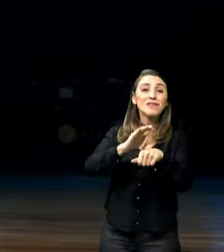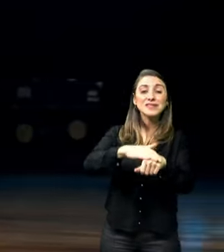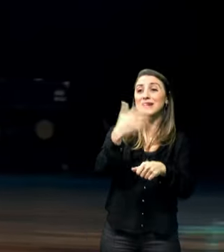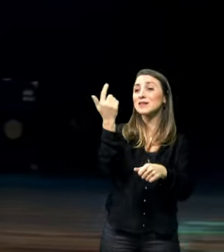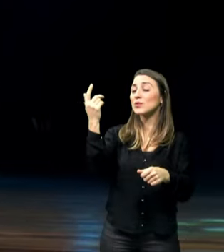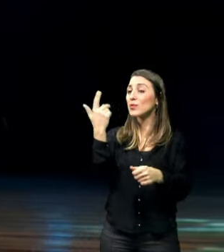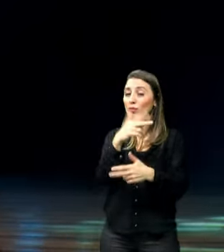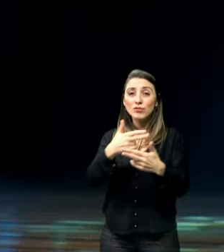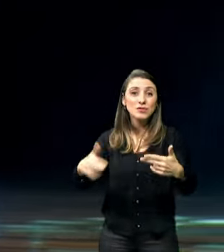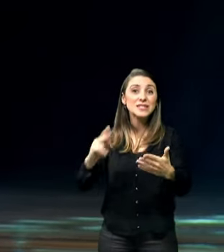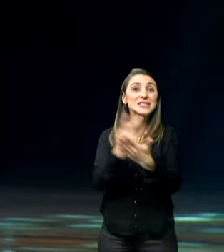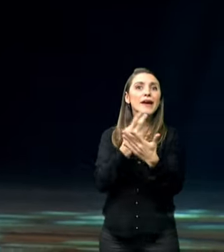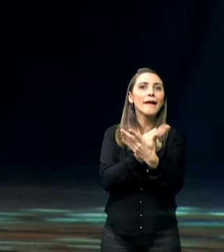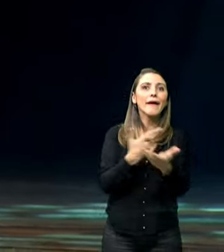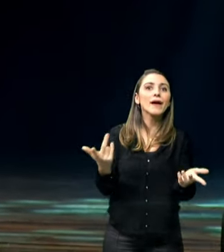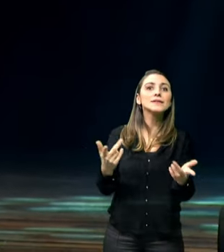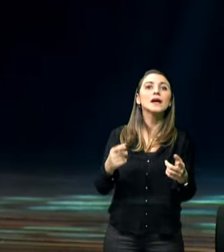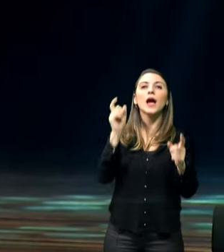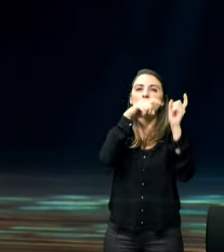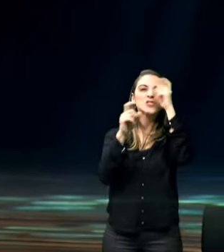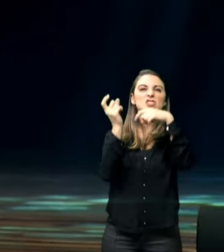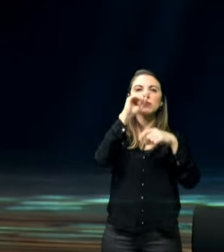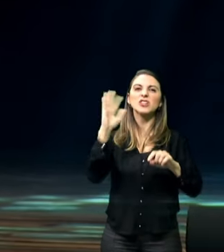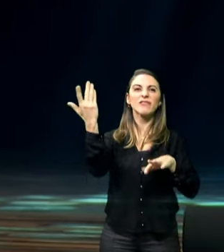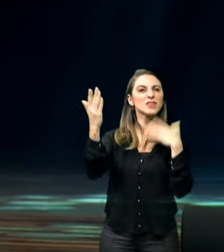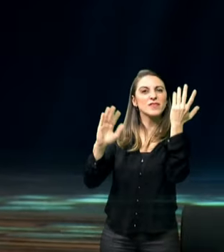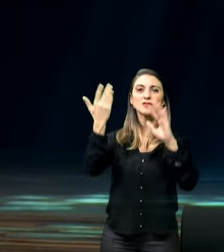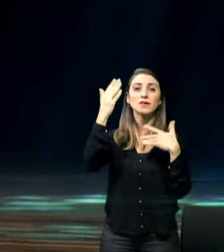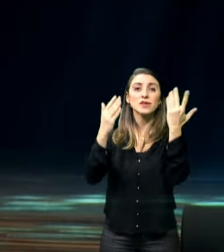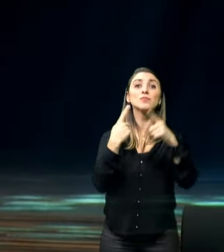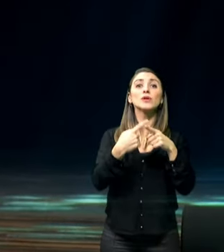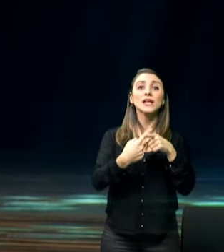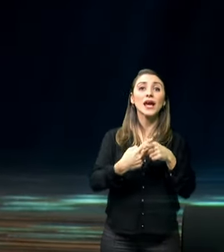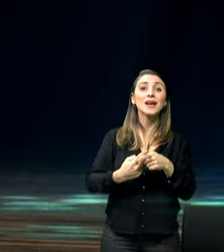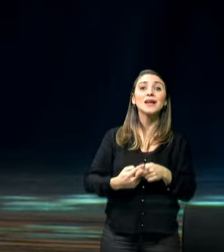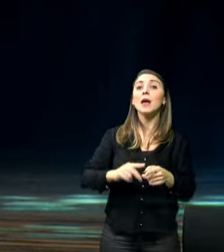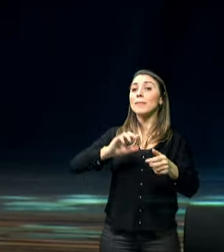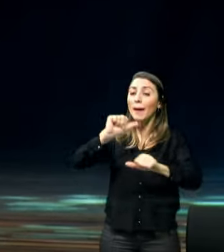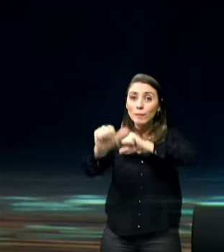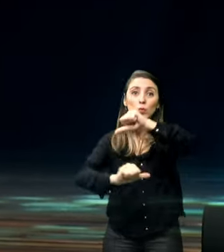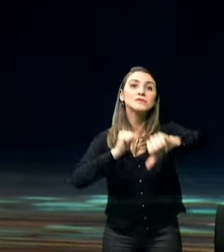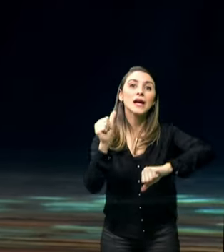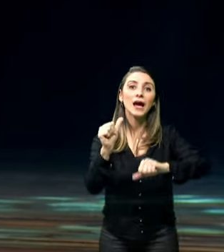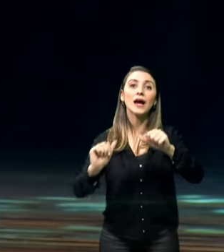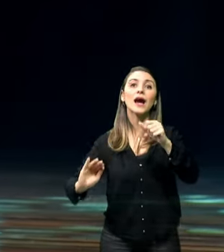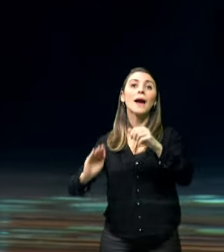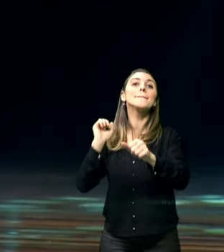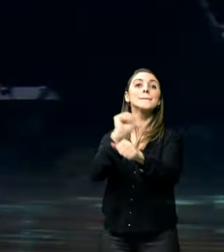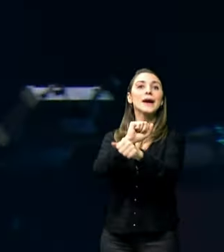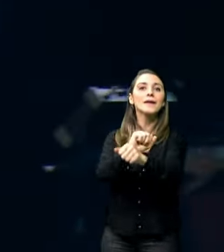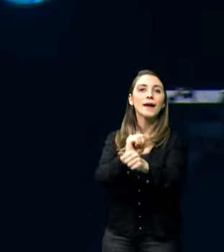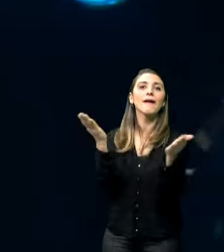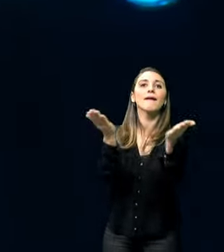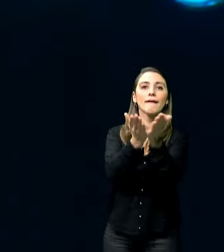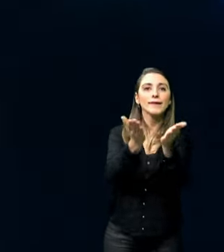tanta besteira, para quebrar a importância da igreja para o seu desenvolvimento espiritual.